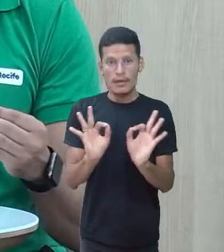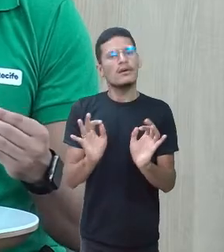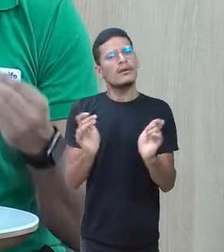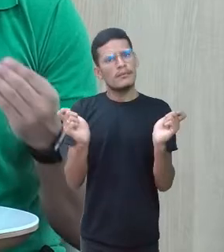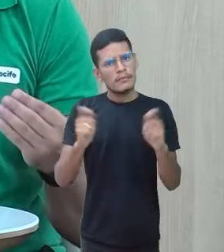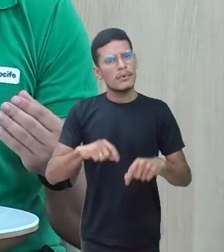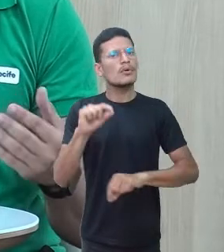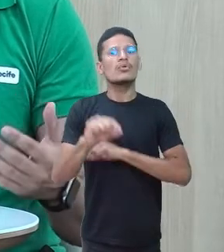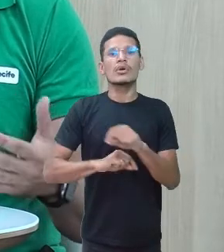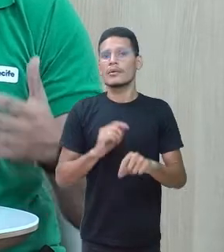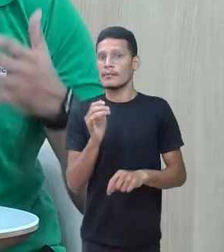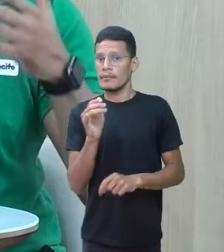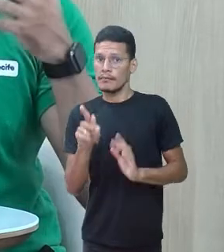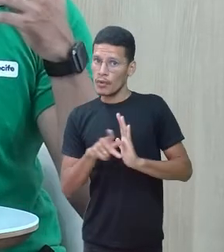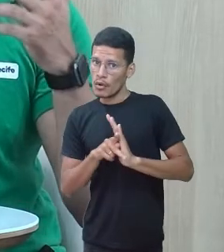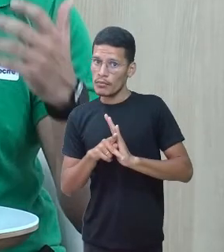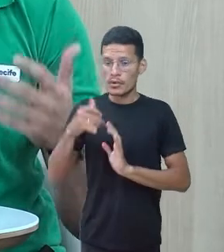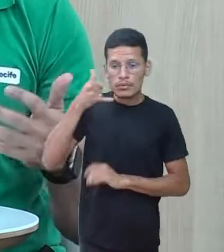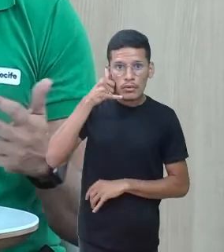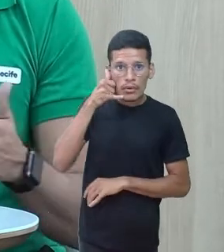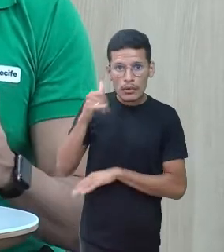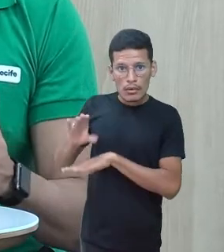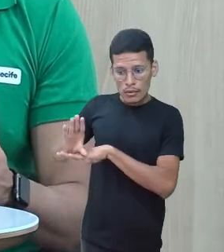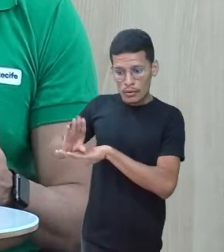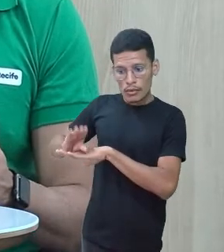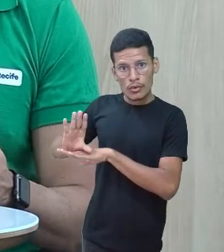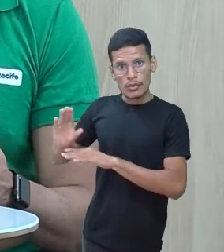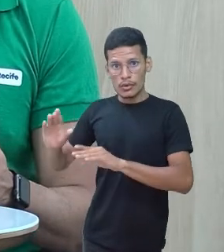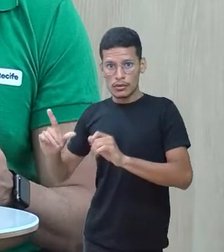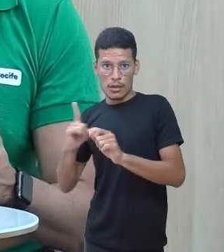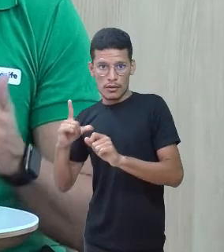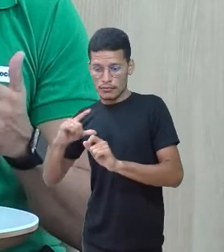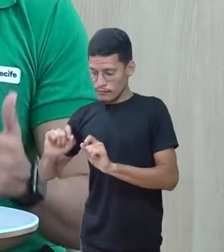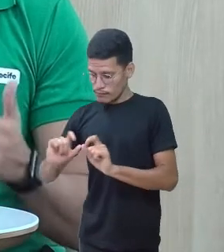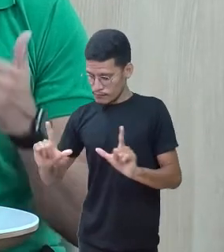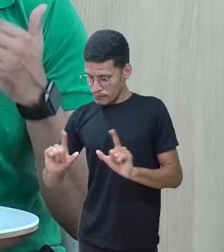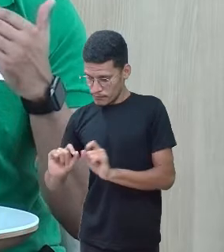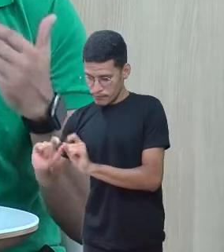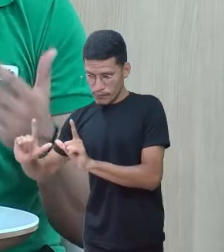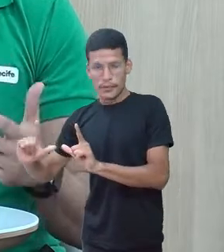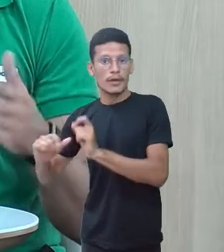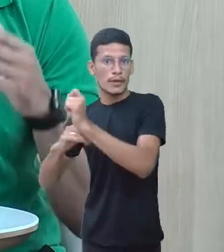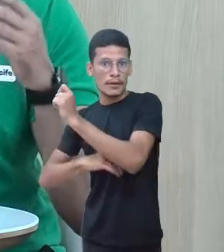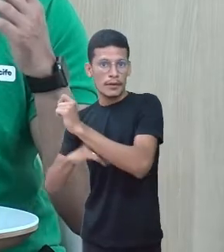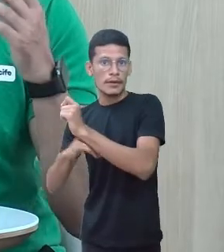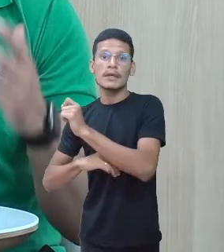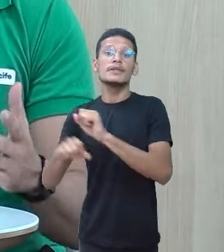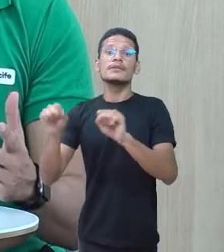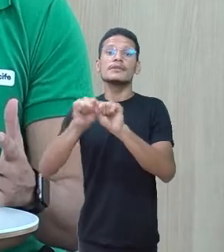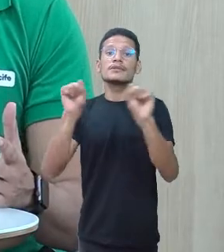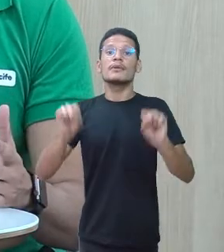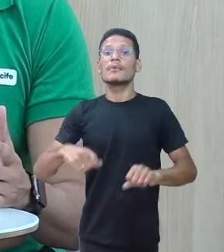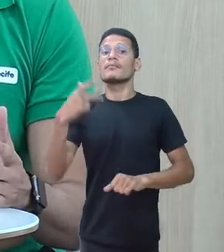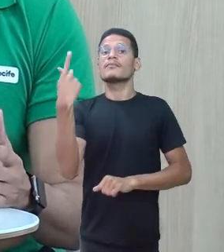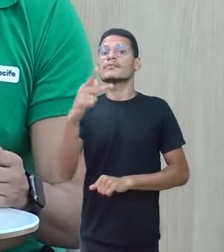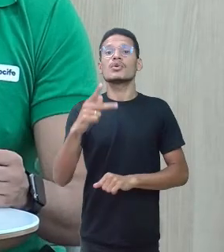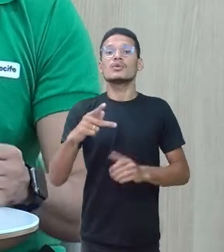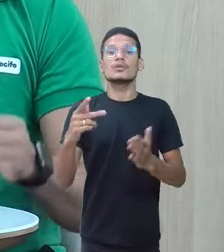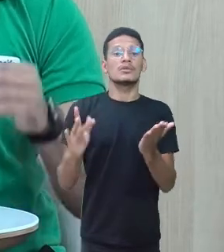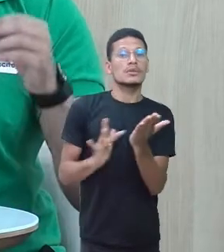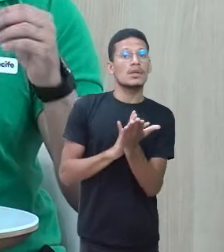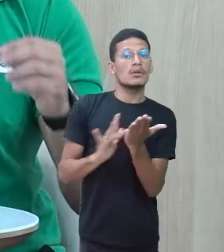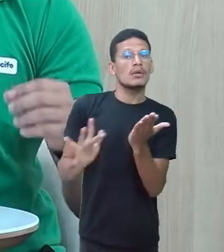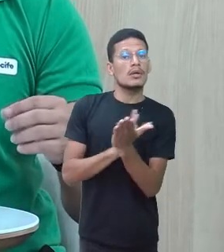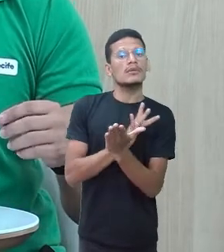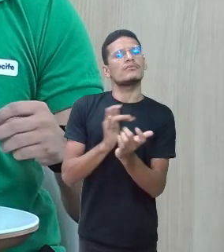câmera do seu dispositivo, vai colocar no QR Code do sistema operacional do seu telefone, tá?